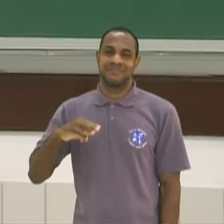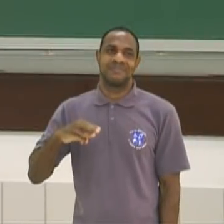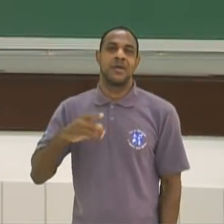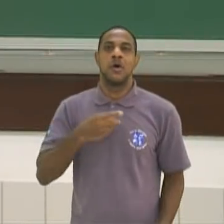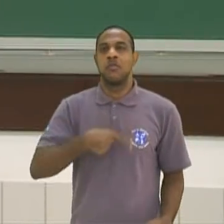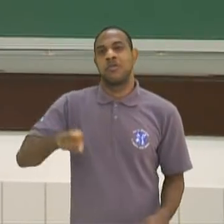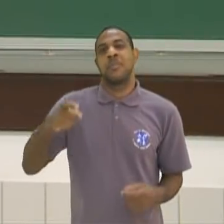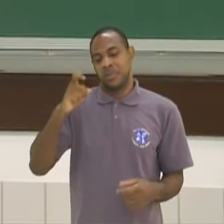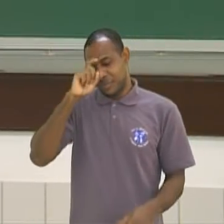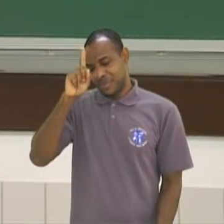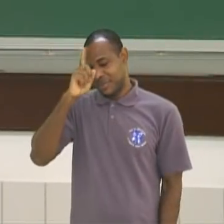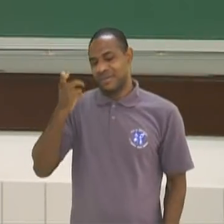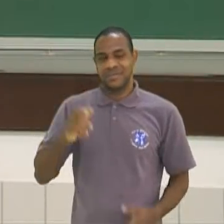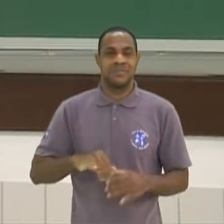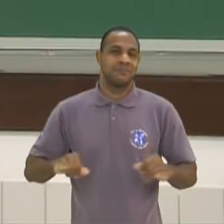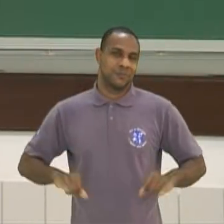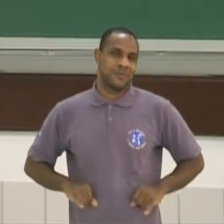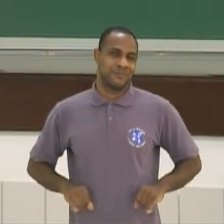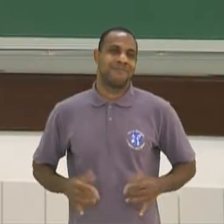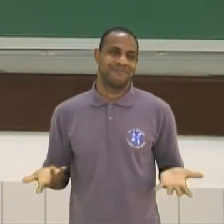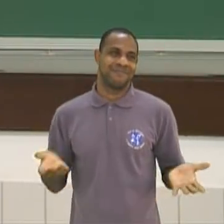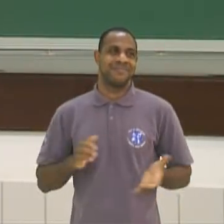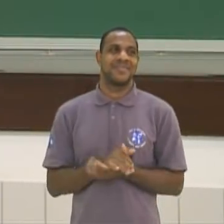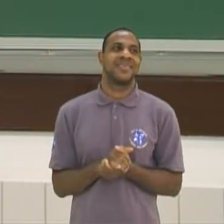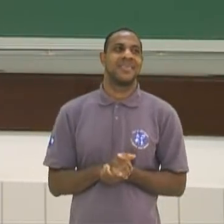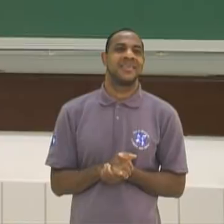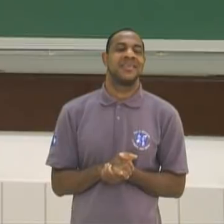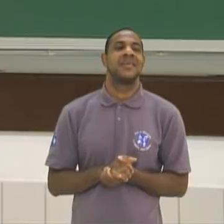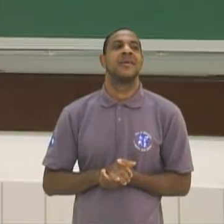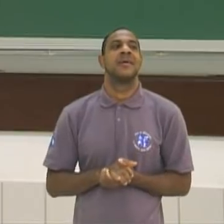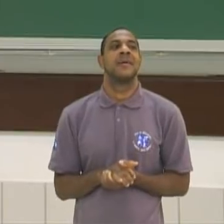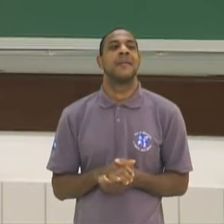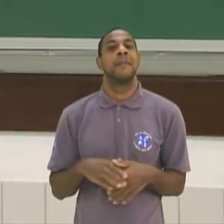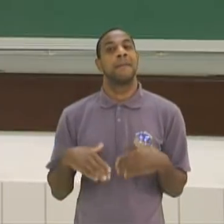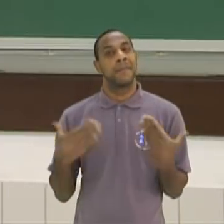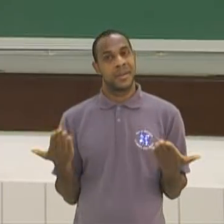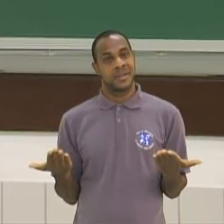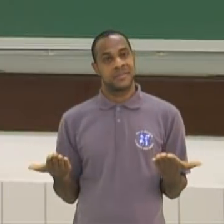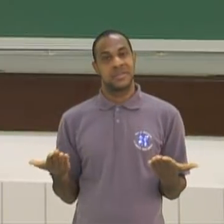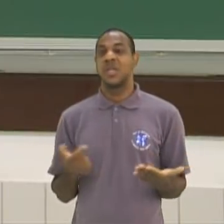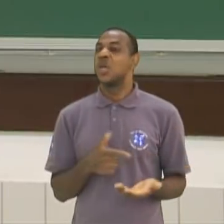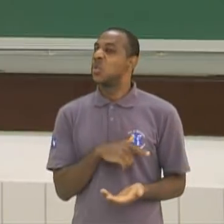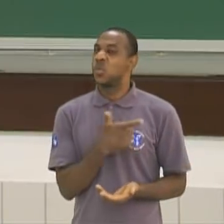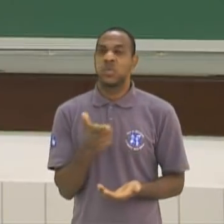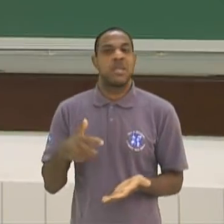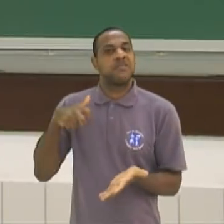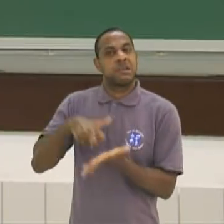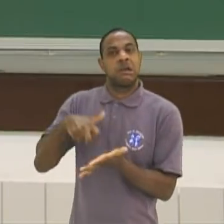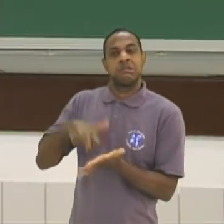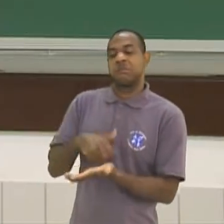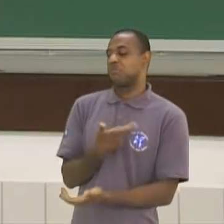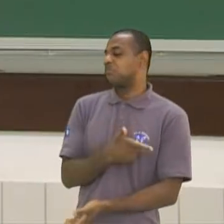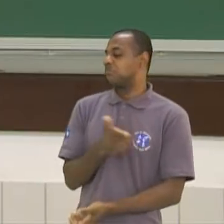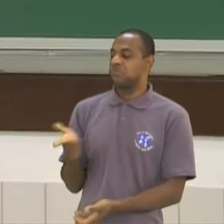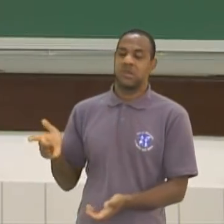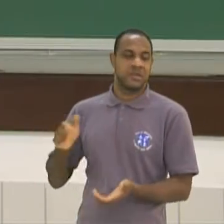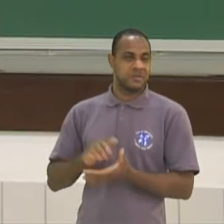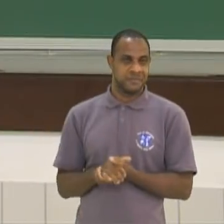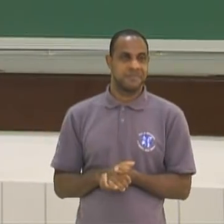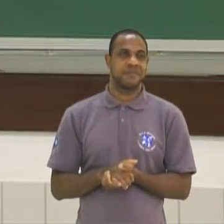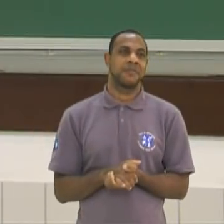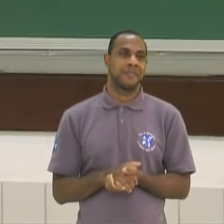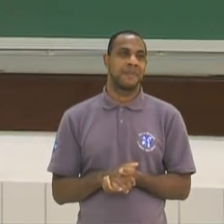punido. Estranho, diferente. Ninguém foi punido. Lembre-se, atentado feito por militares dentro de um